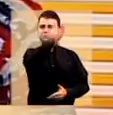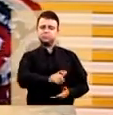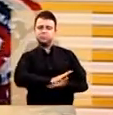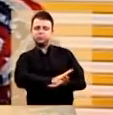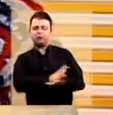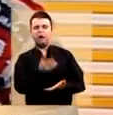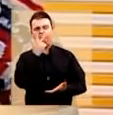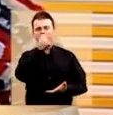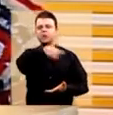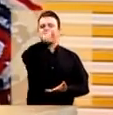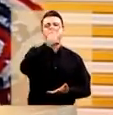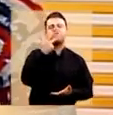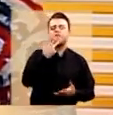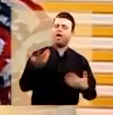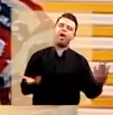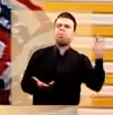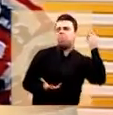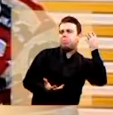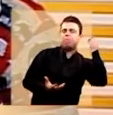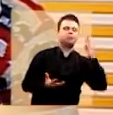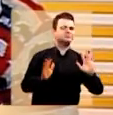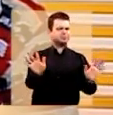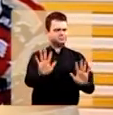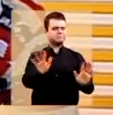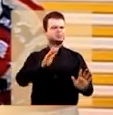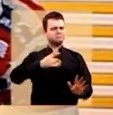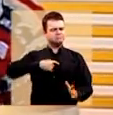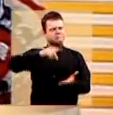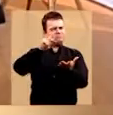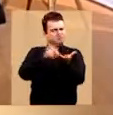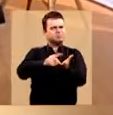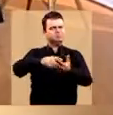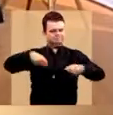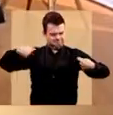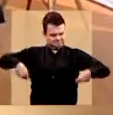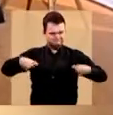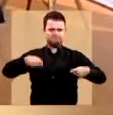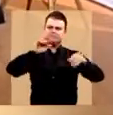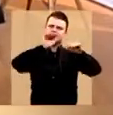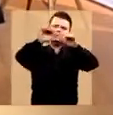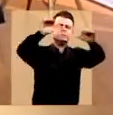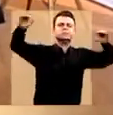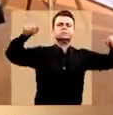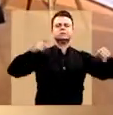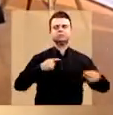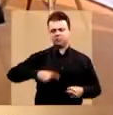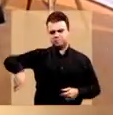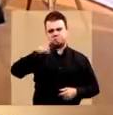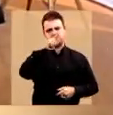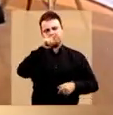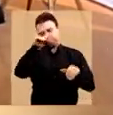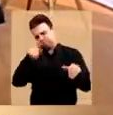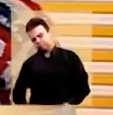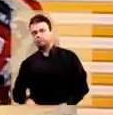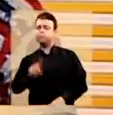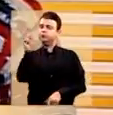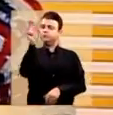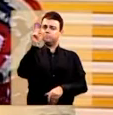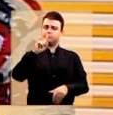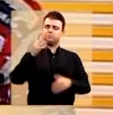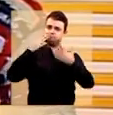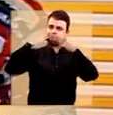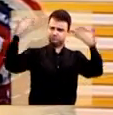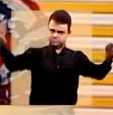racista costuma falar que é o mimimi, não é o mimimi, é a voz, é a necessidade, né? Então não mais nos calaremos, né?